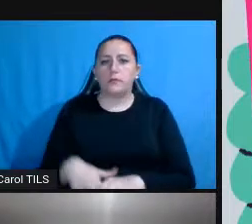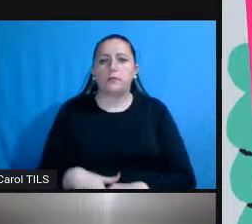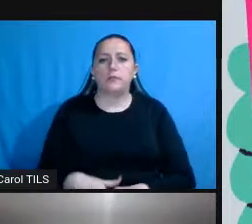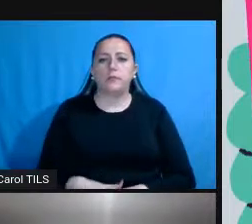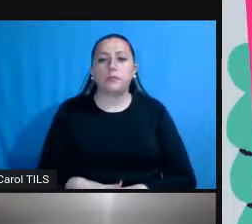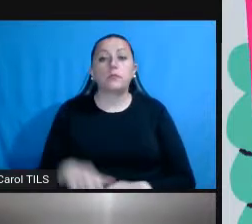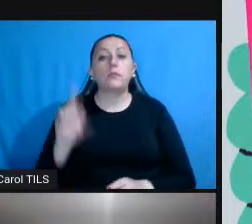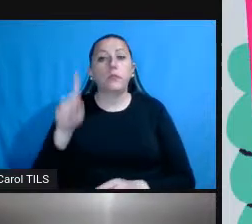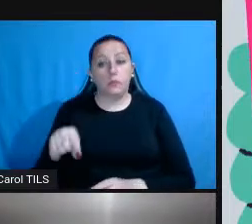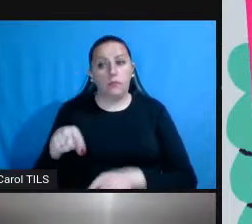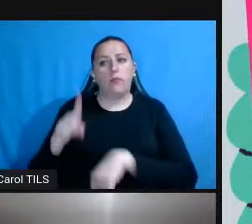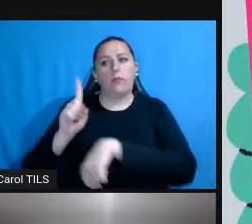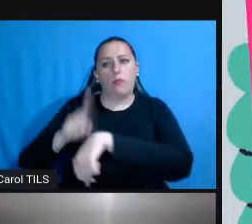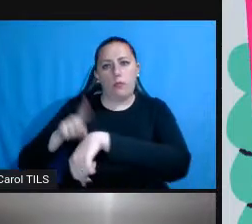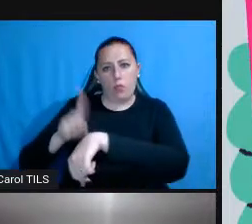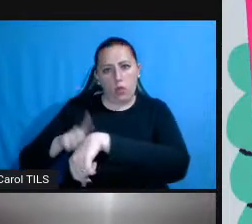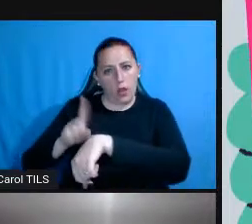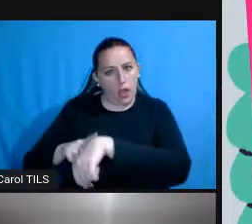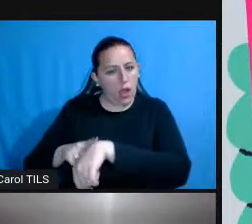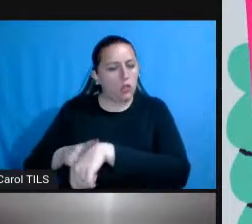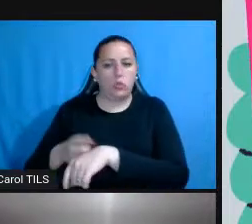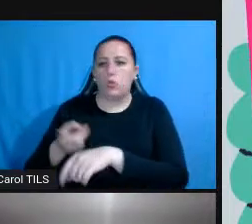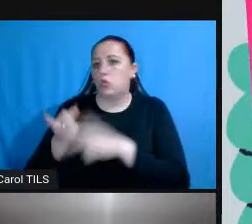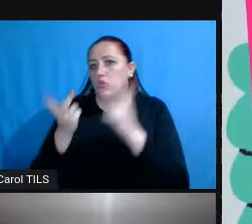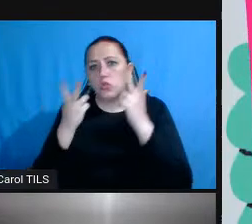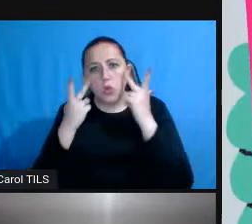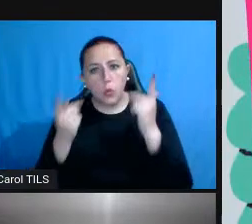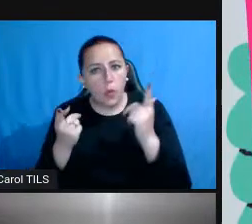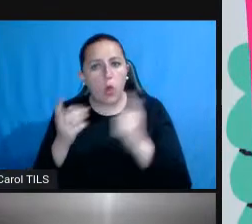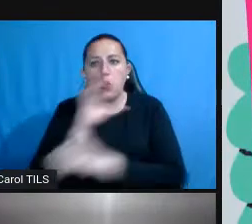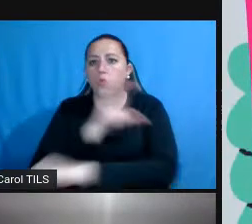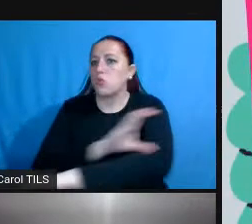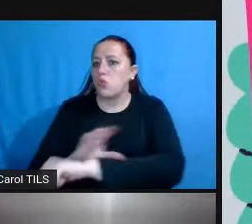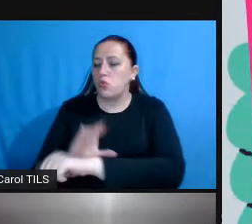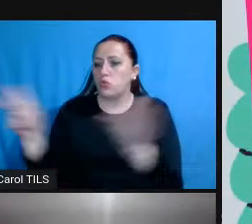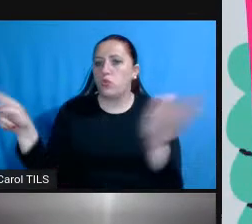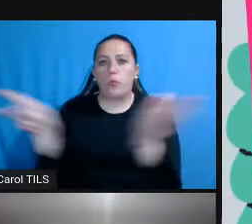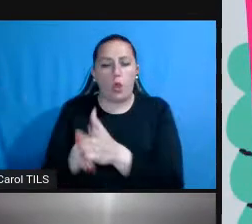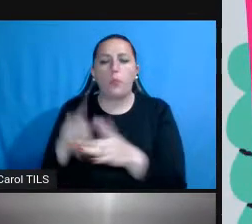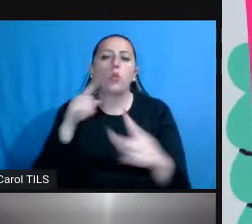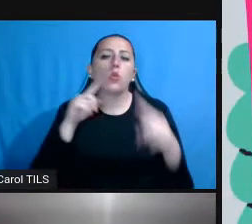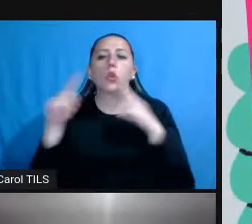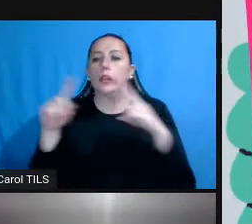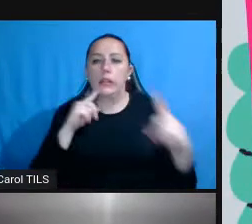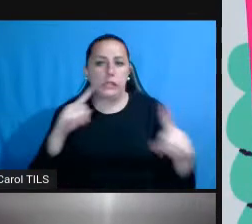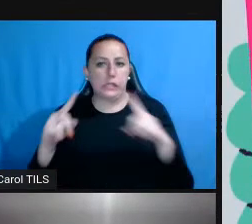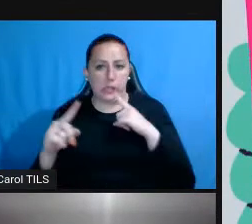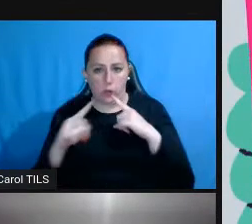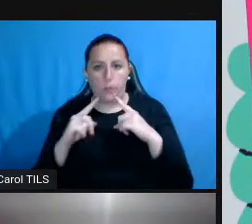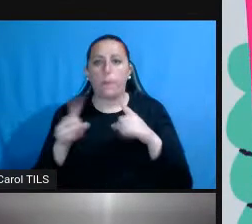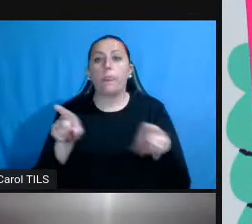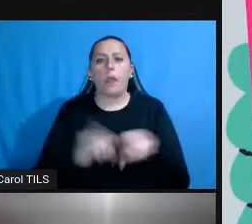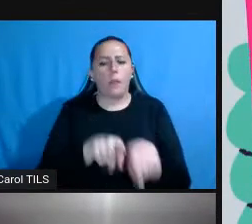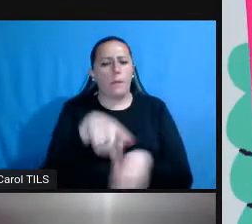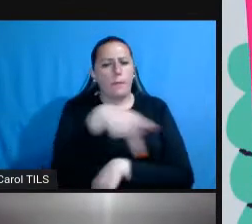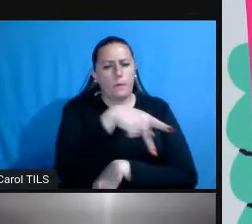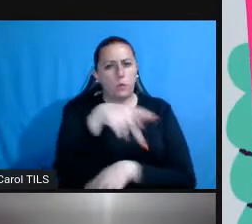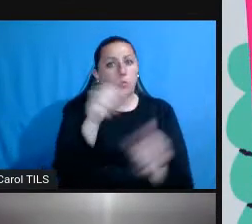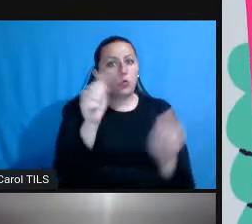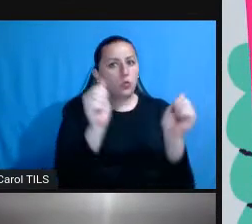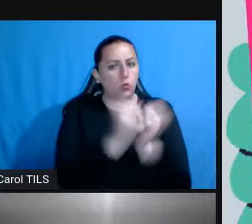turno, cada curso, então, com as coordenações de curso, e os professores estarão